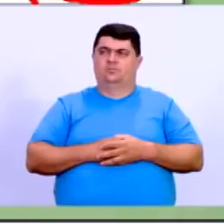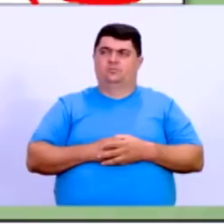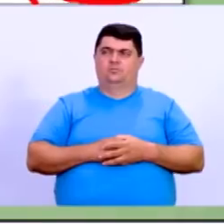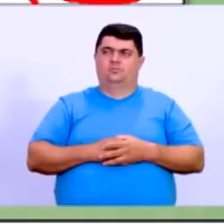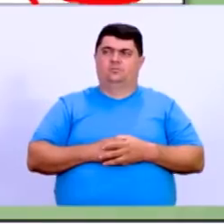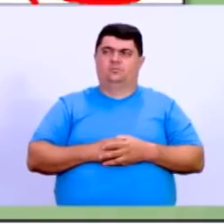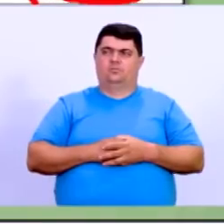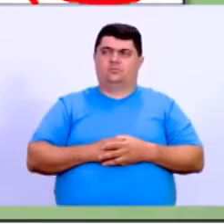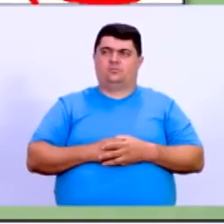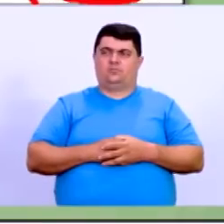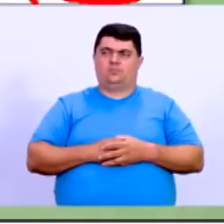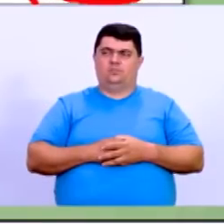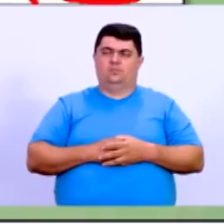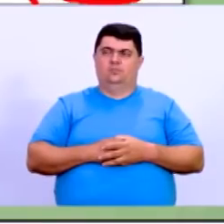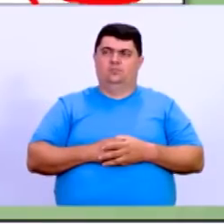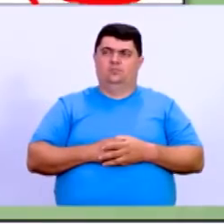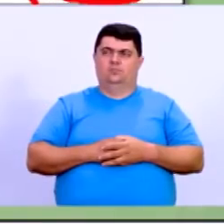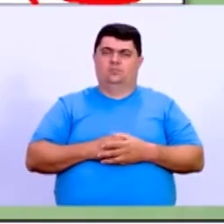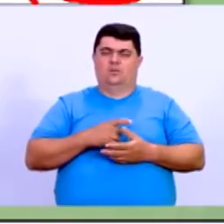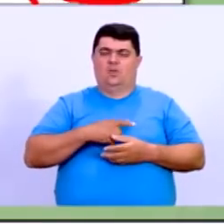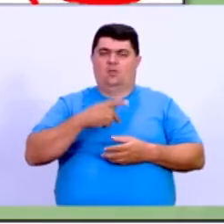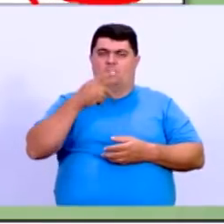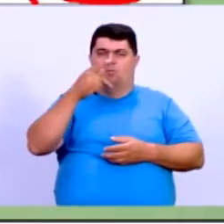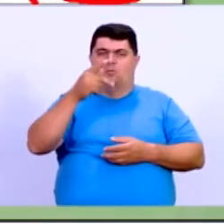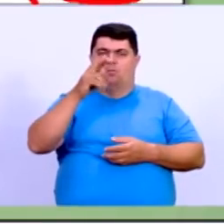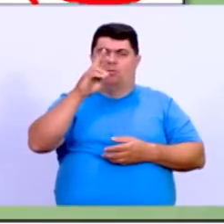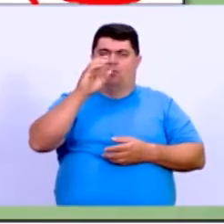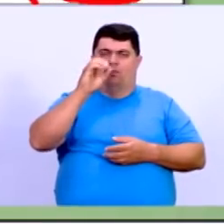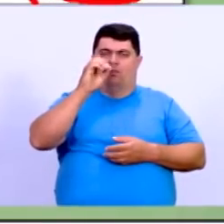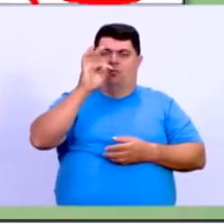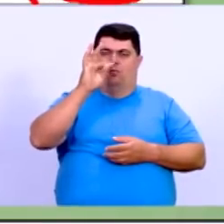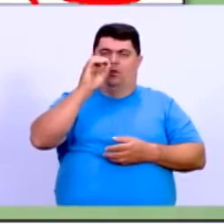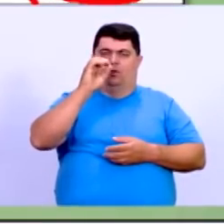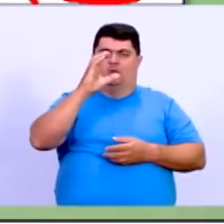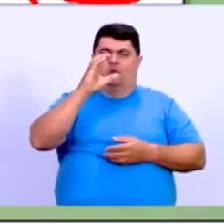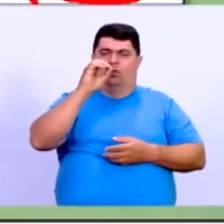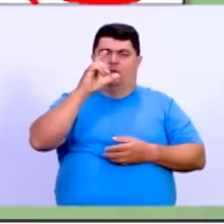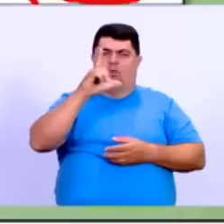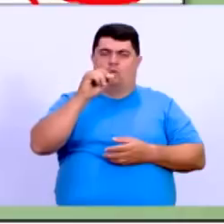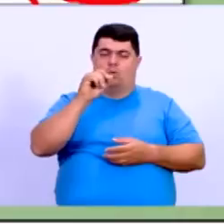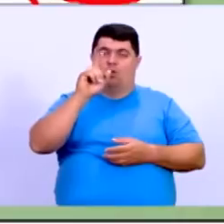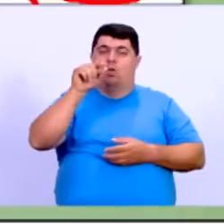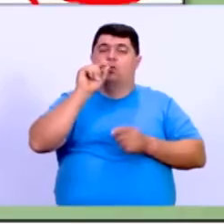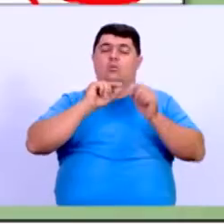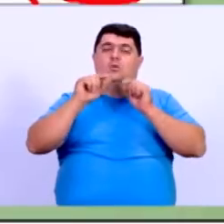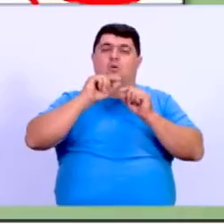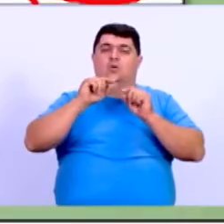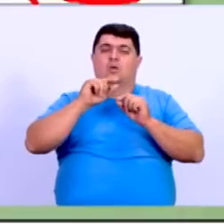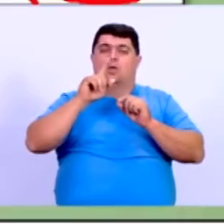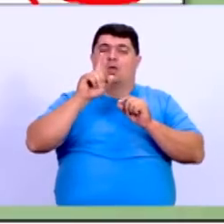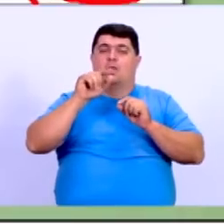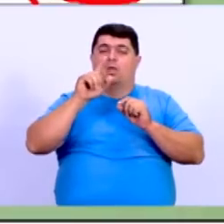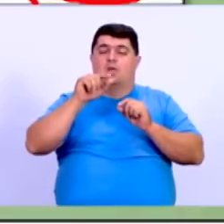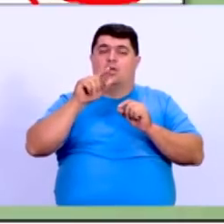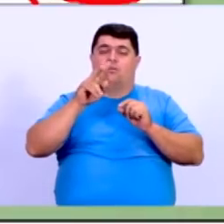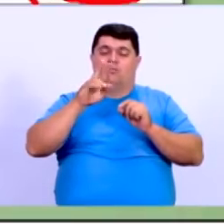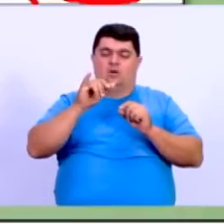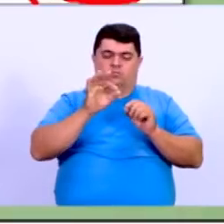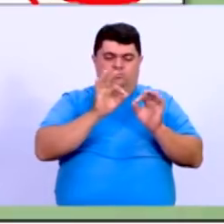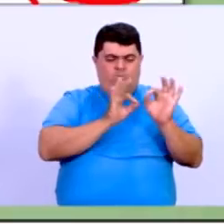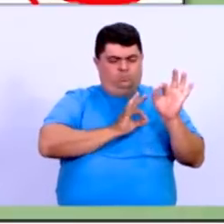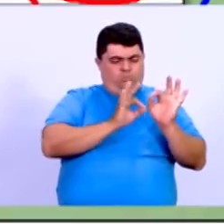E nós temos a figura do protocolo. O protocolo é o cara que vai